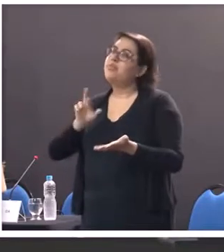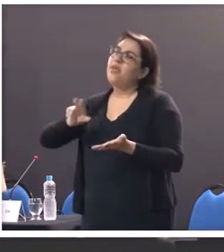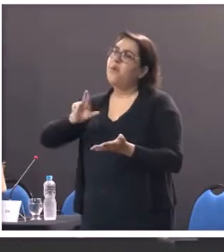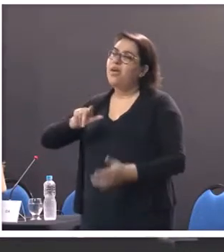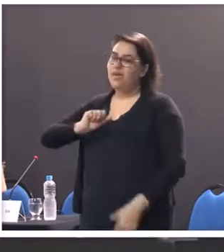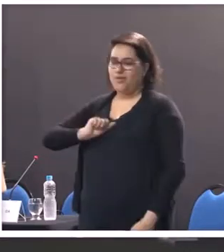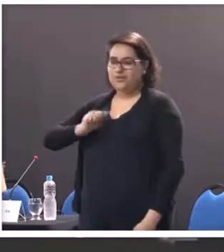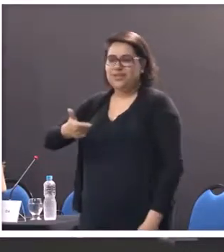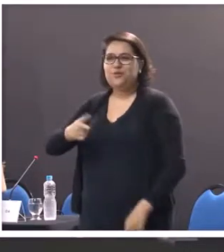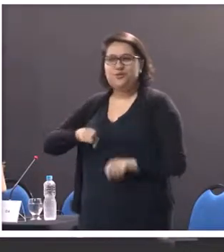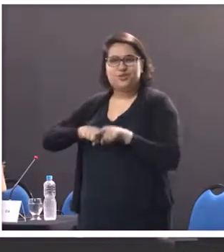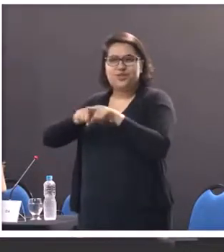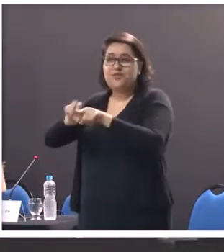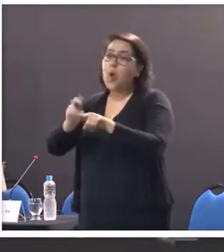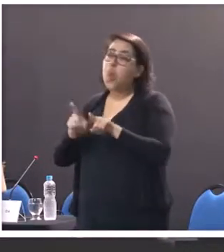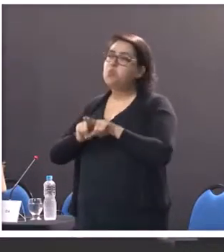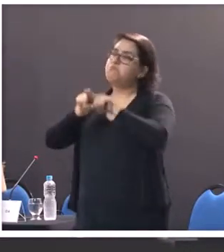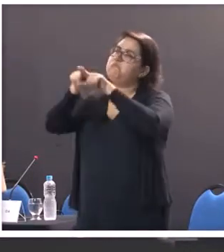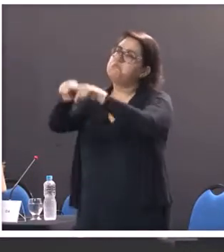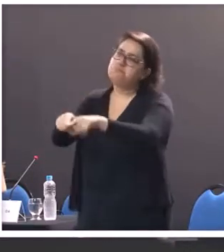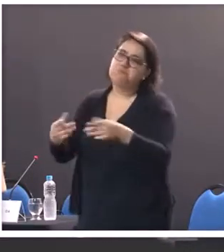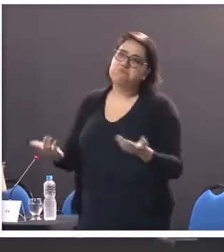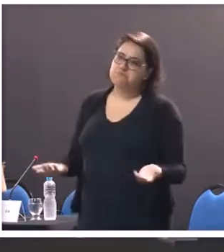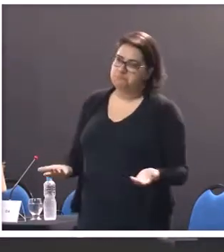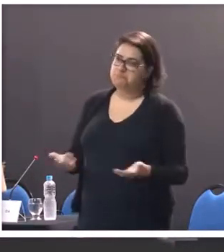consecutiva, não é simultânea.